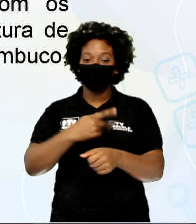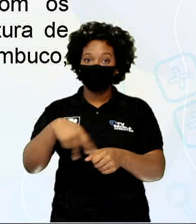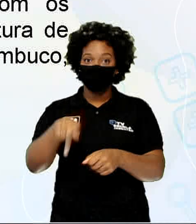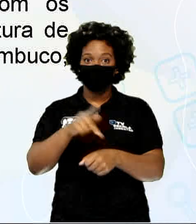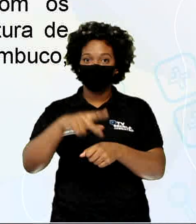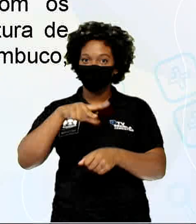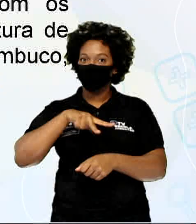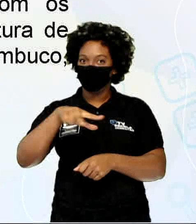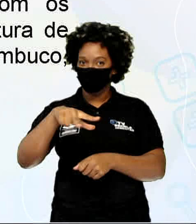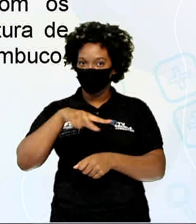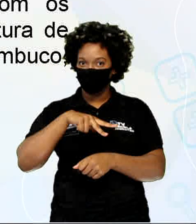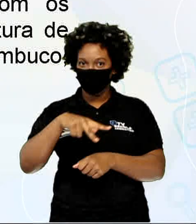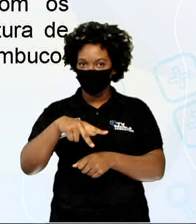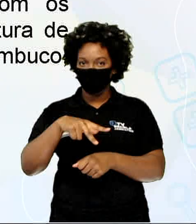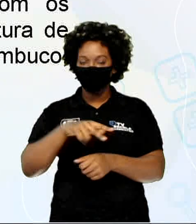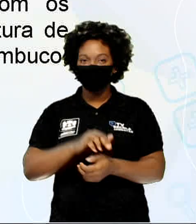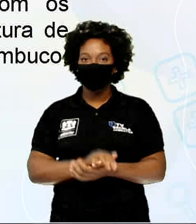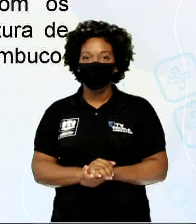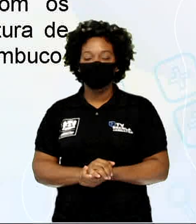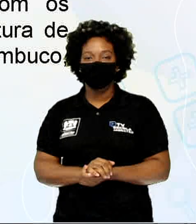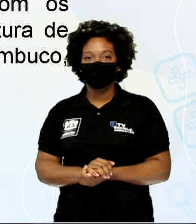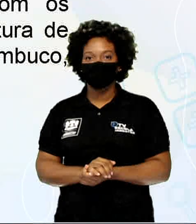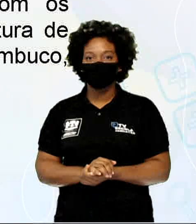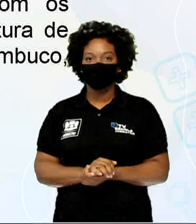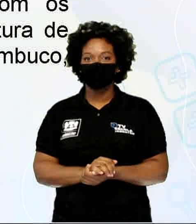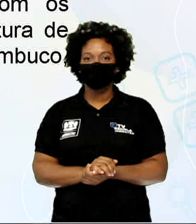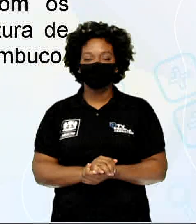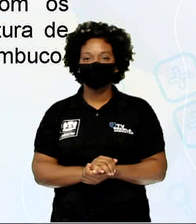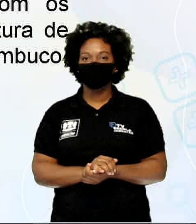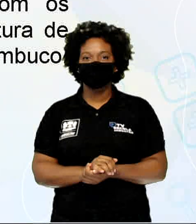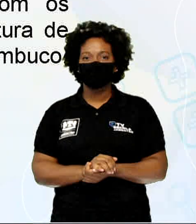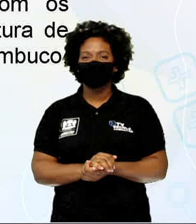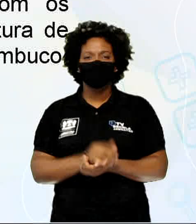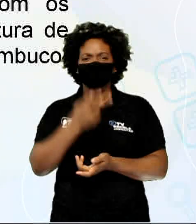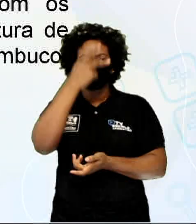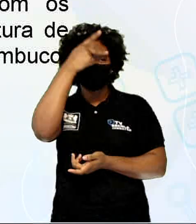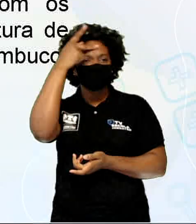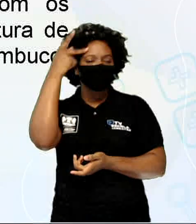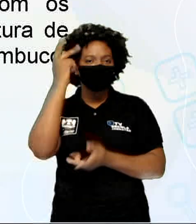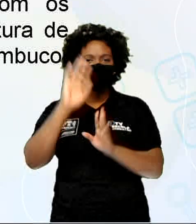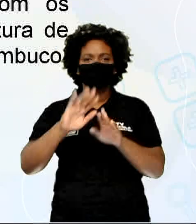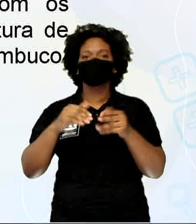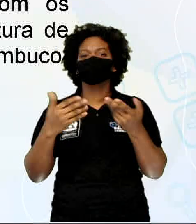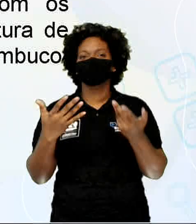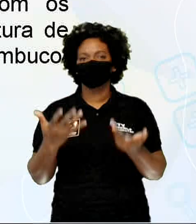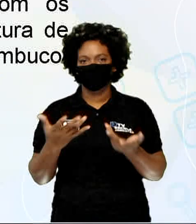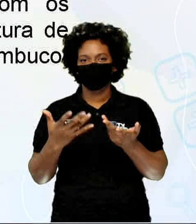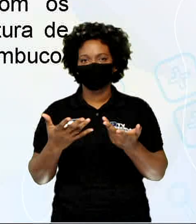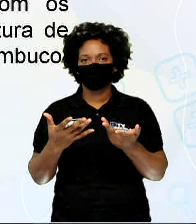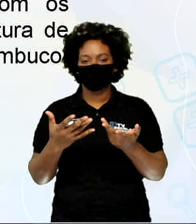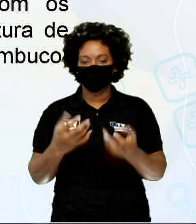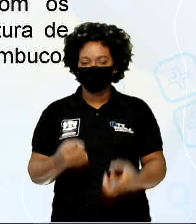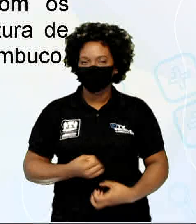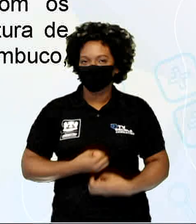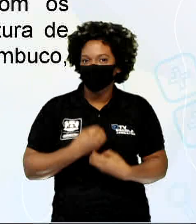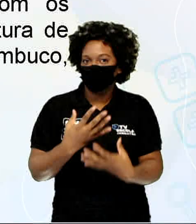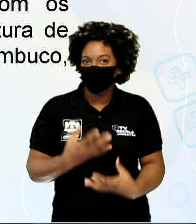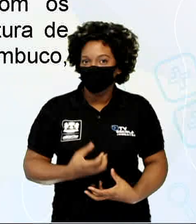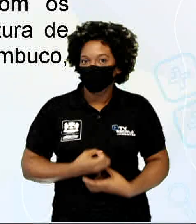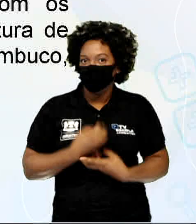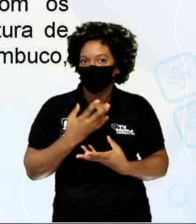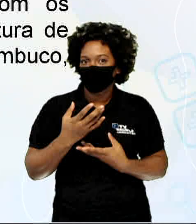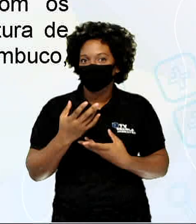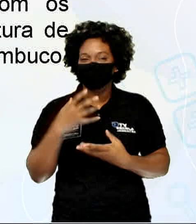trovadores medievais. Mas vamos entender quem são os trovadores medievais. Eles eram poetas que